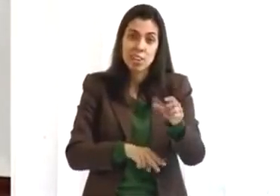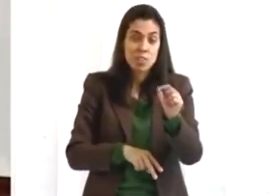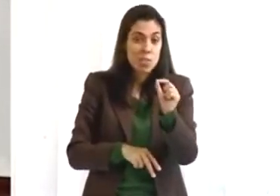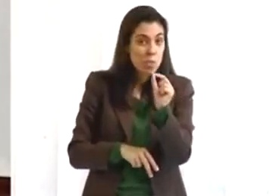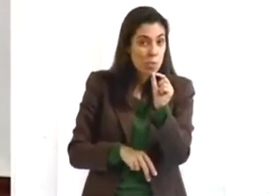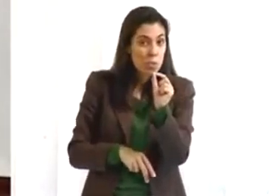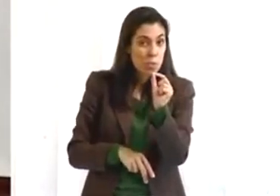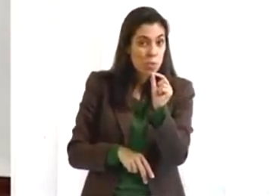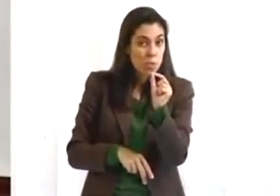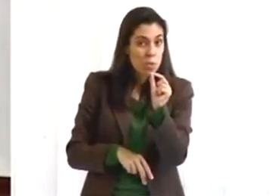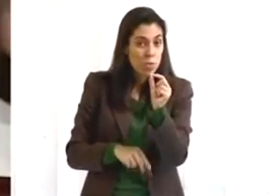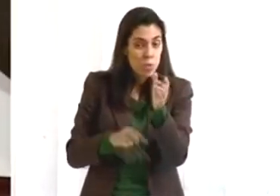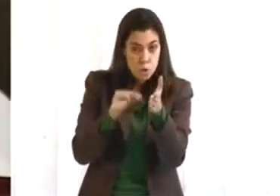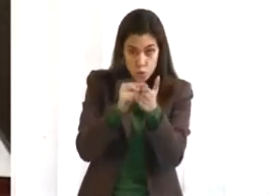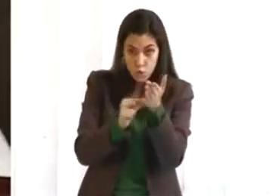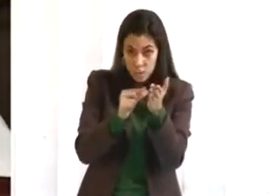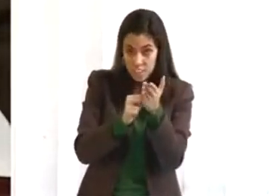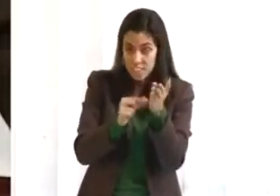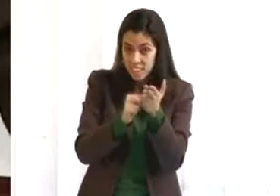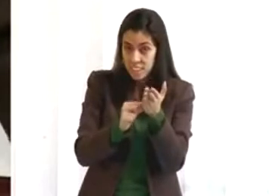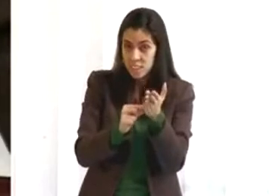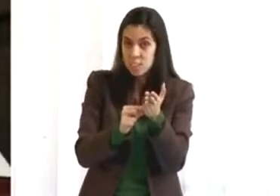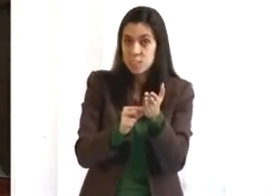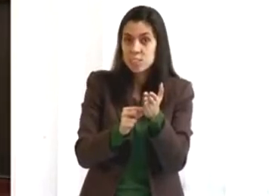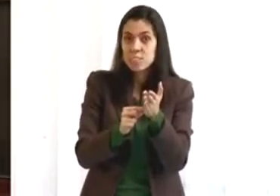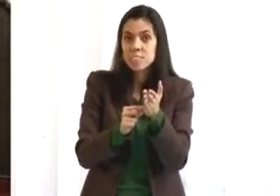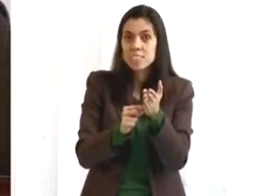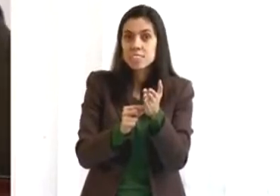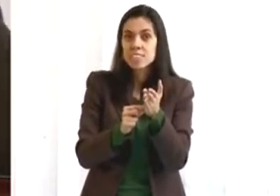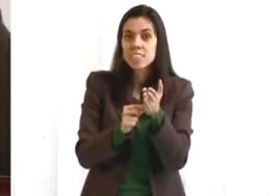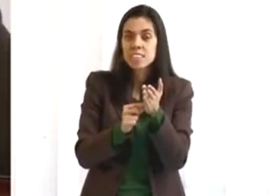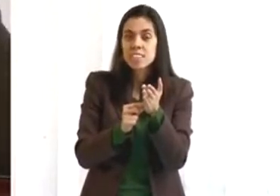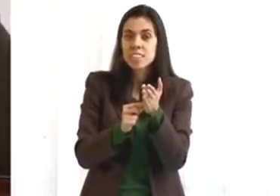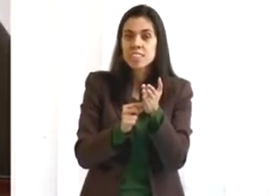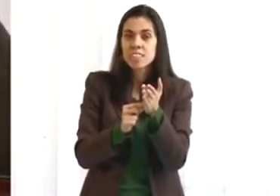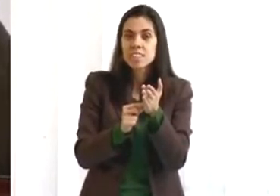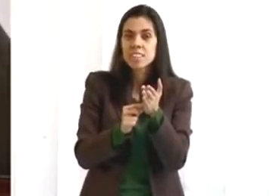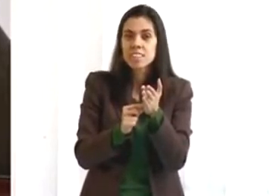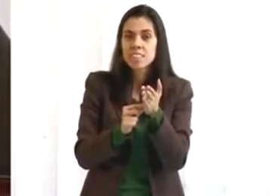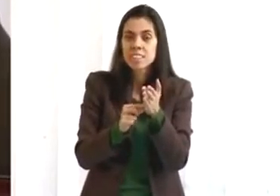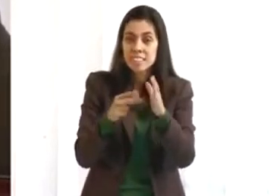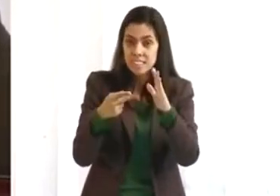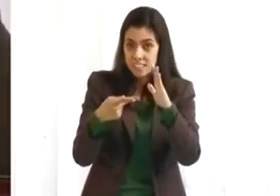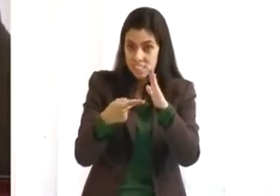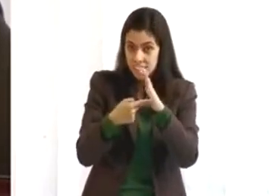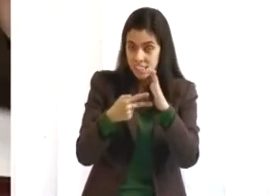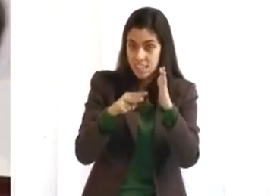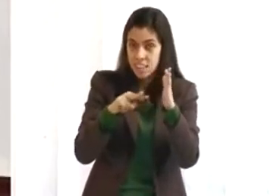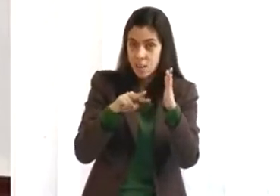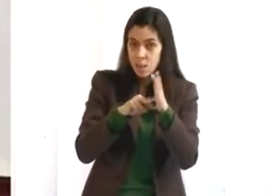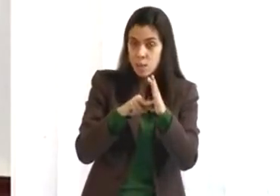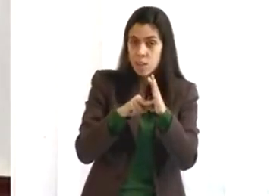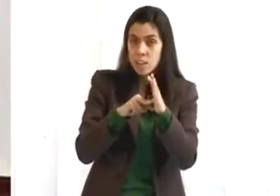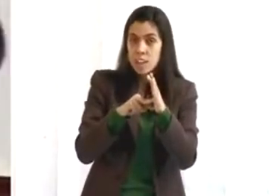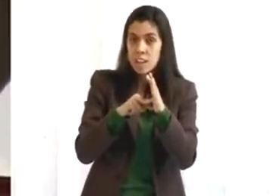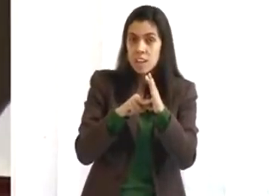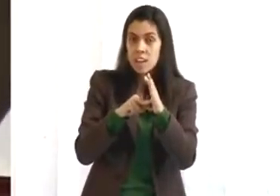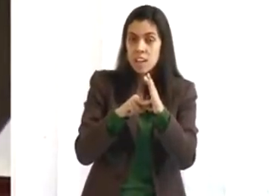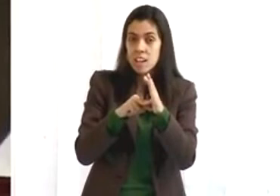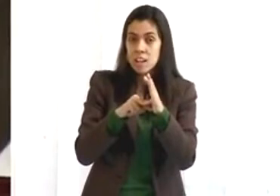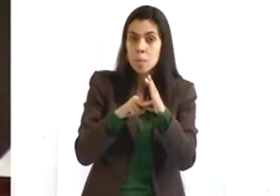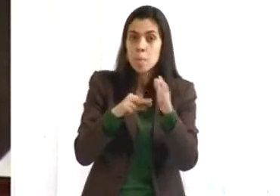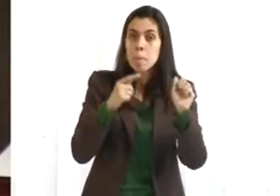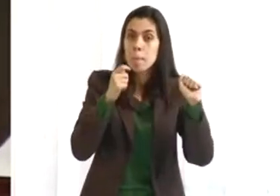você sabe que está registrado em Isaías 53, e Lucas transcreve aqui para nós, e a partir desta